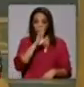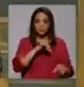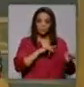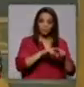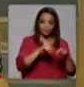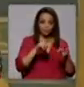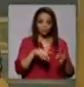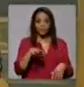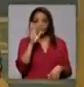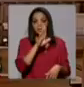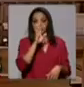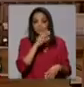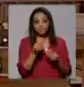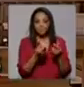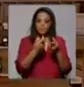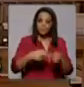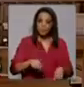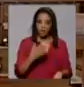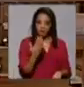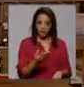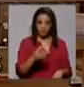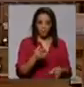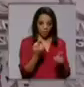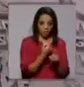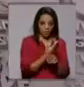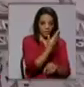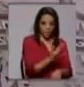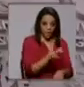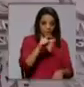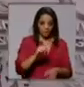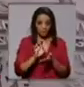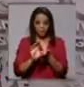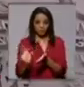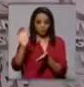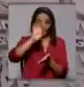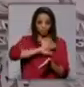políticos, quando exista uma diferença entre o património e o rendimento declarado.